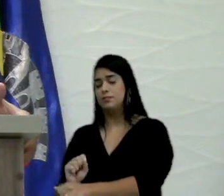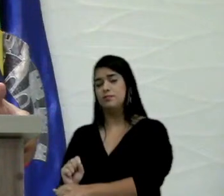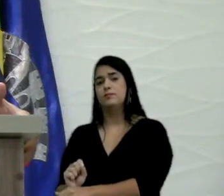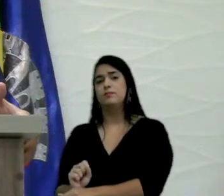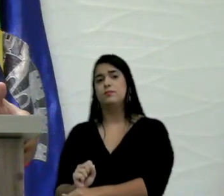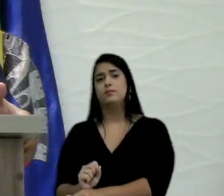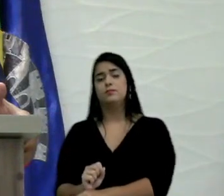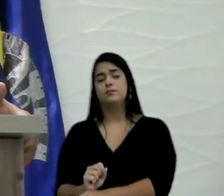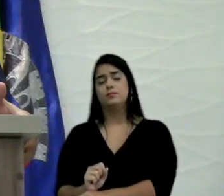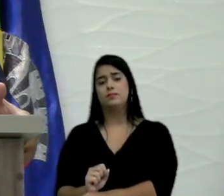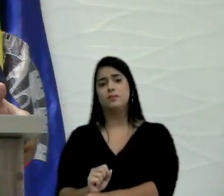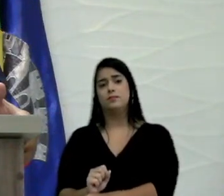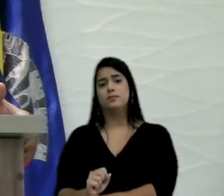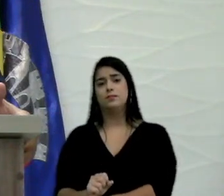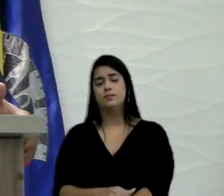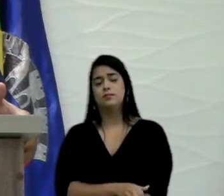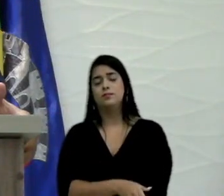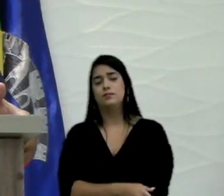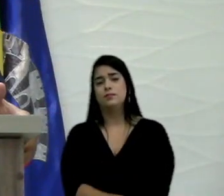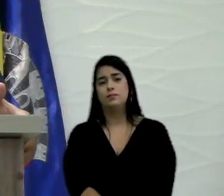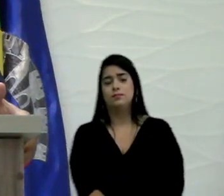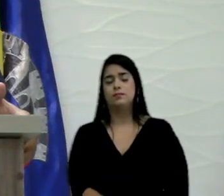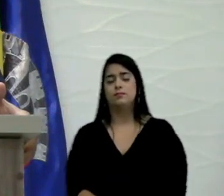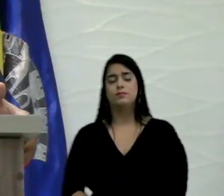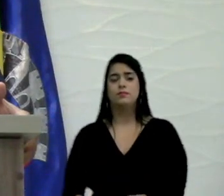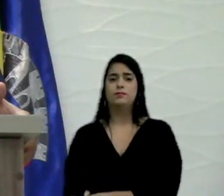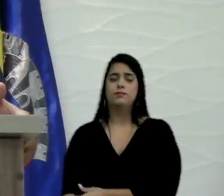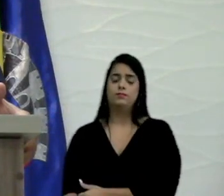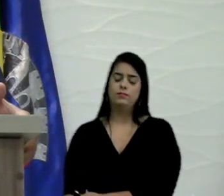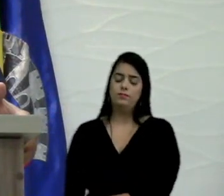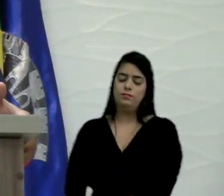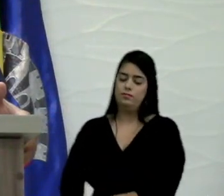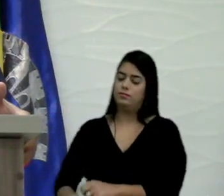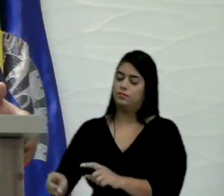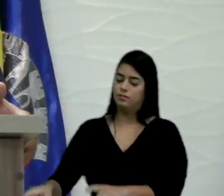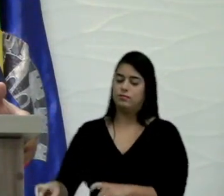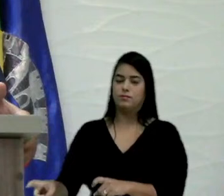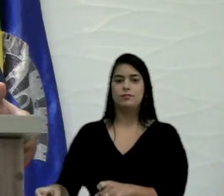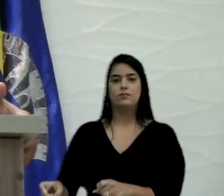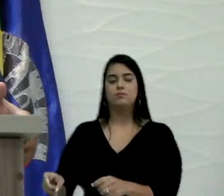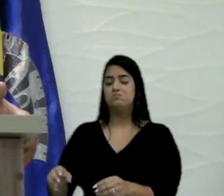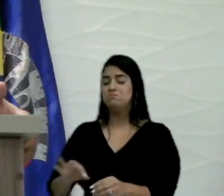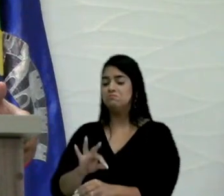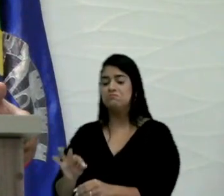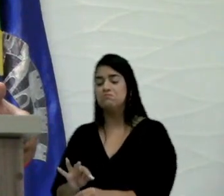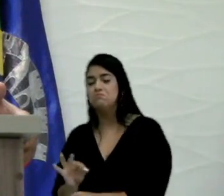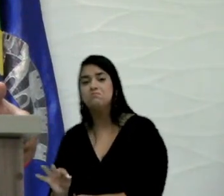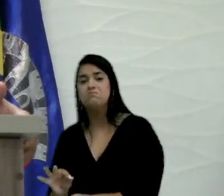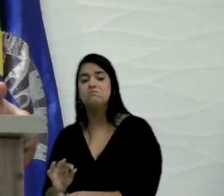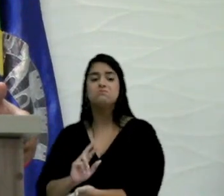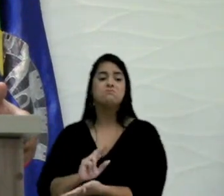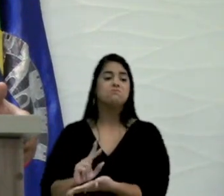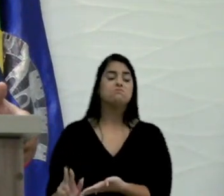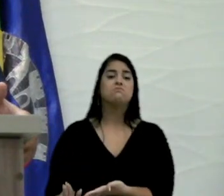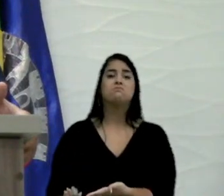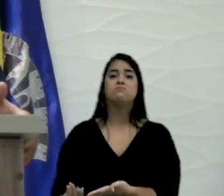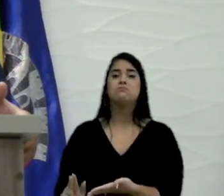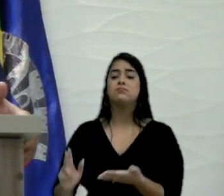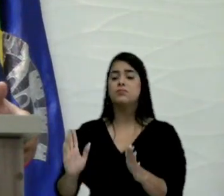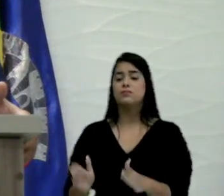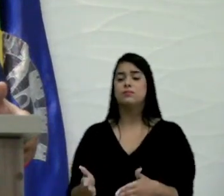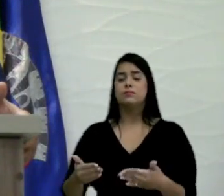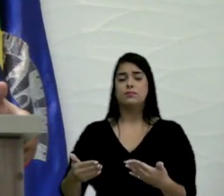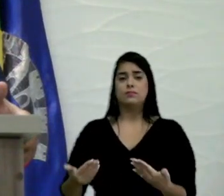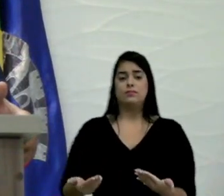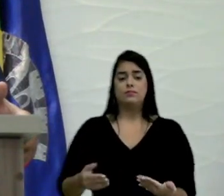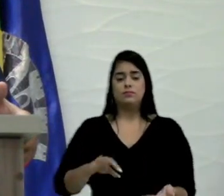eh da nossa zona rural das nossas Vilas né ou revistando ou seja lá fazendo qualquer tipo de ação de